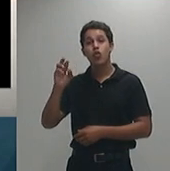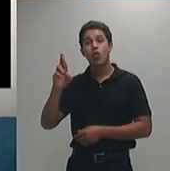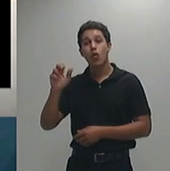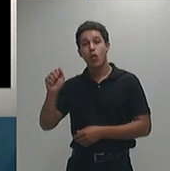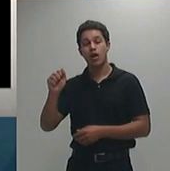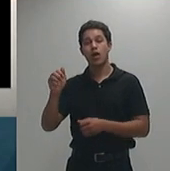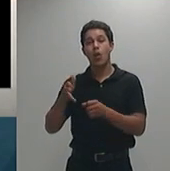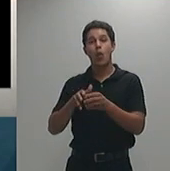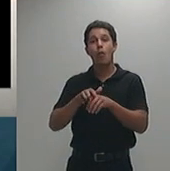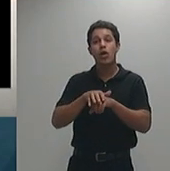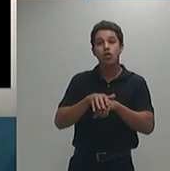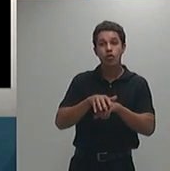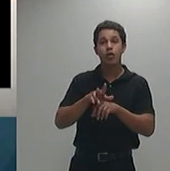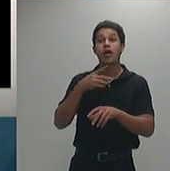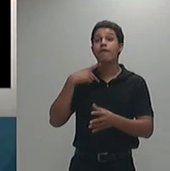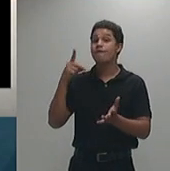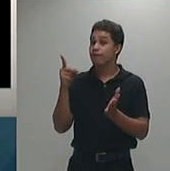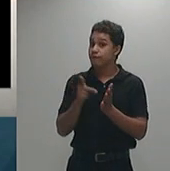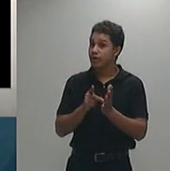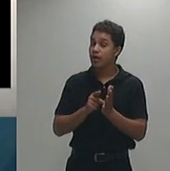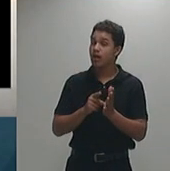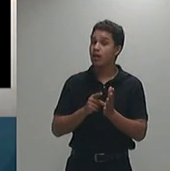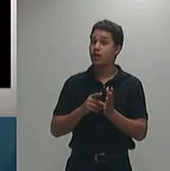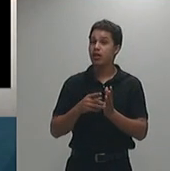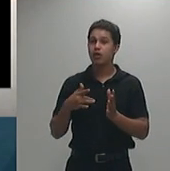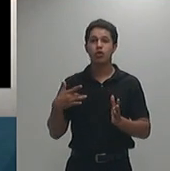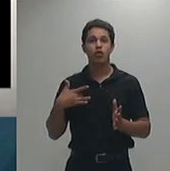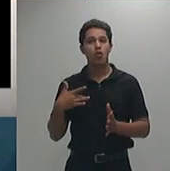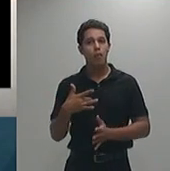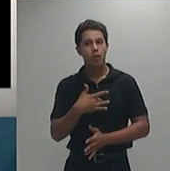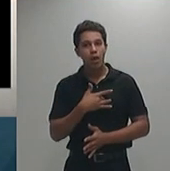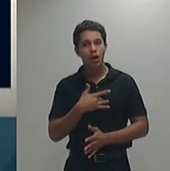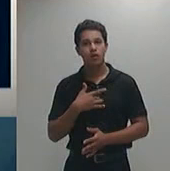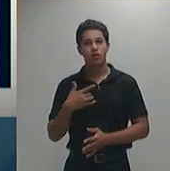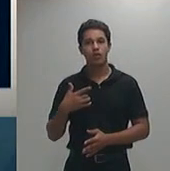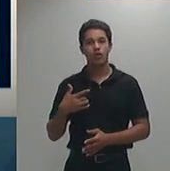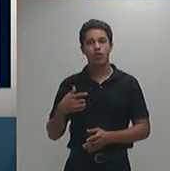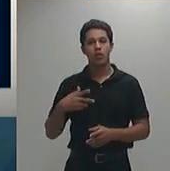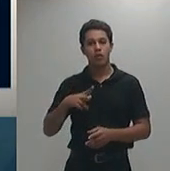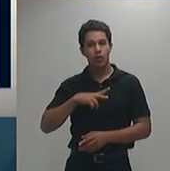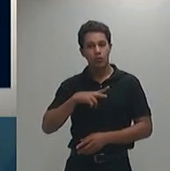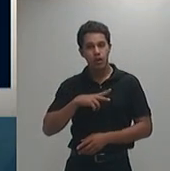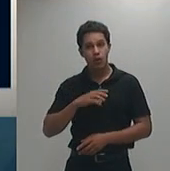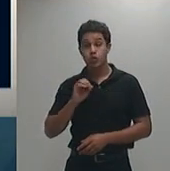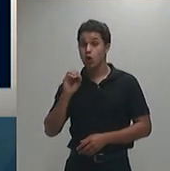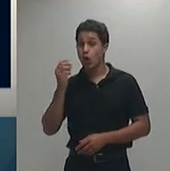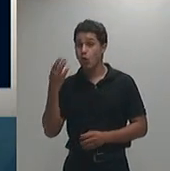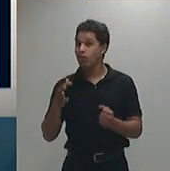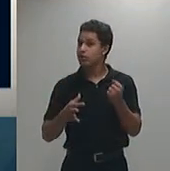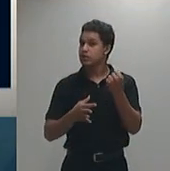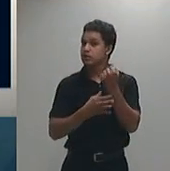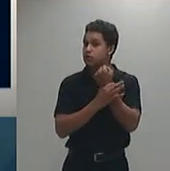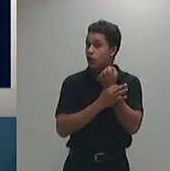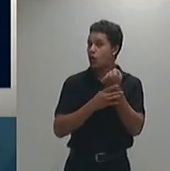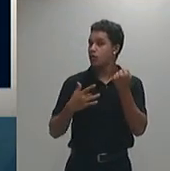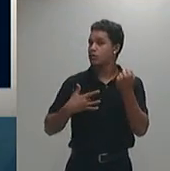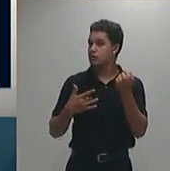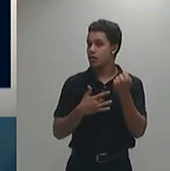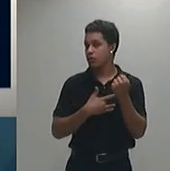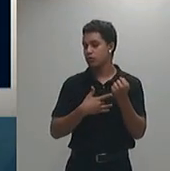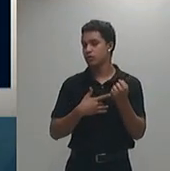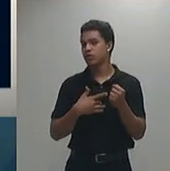seguro-saúde bom então é um serviço que é prestado de forma de ferida e ele inspirou